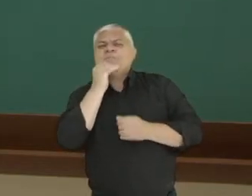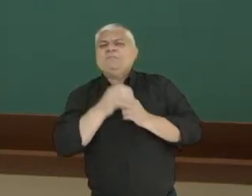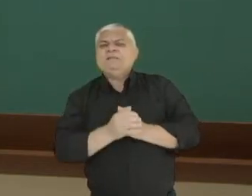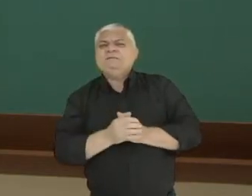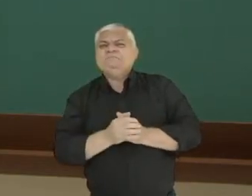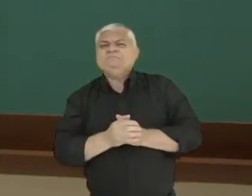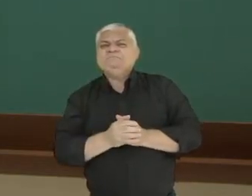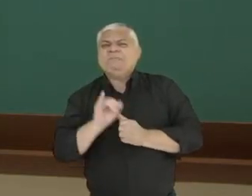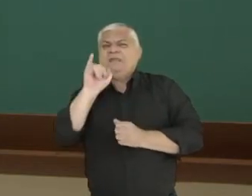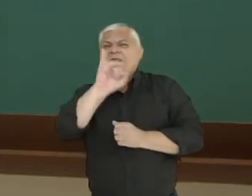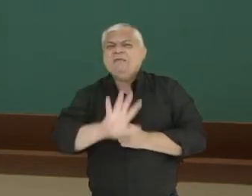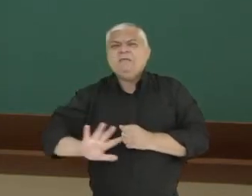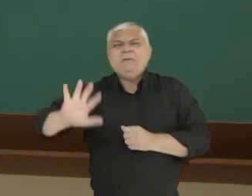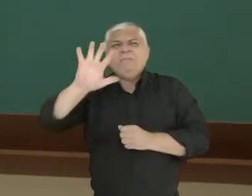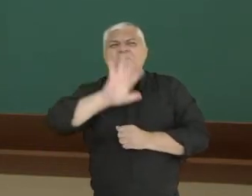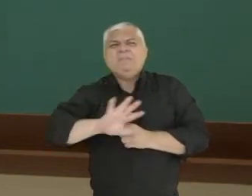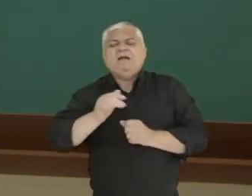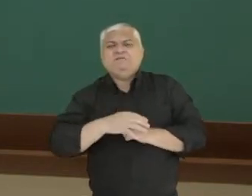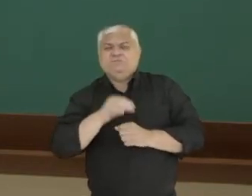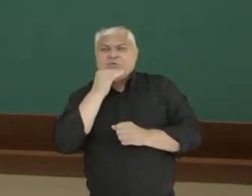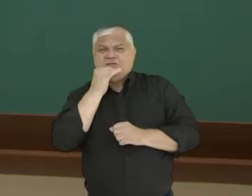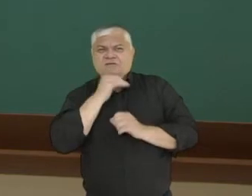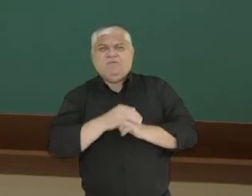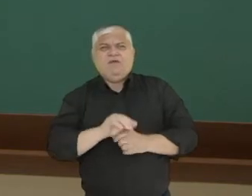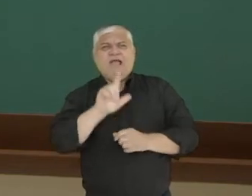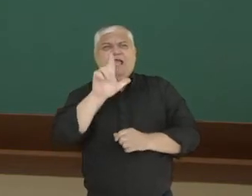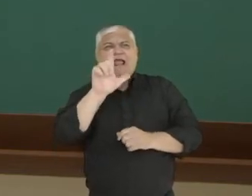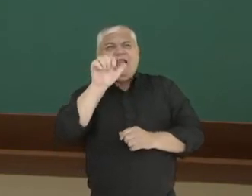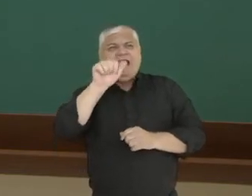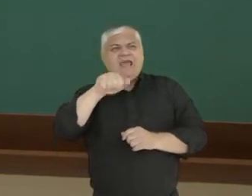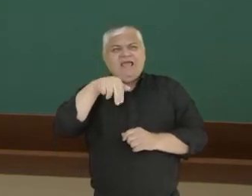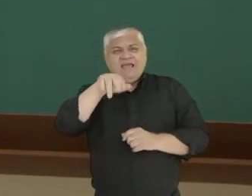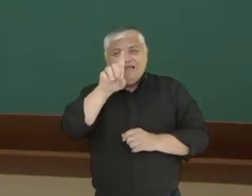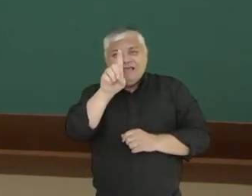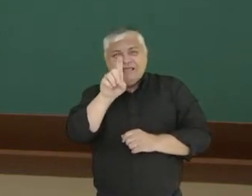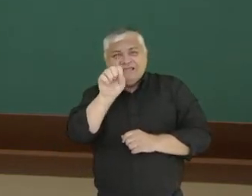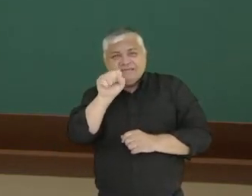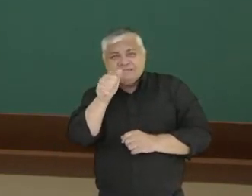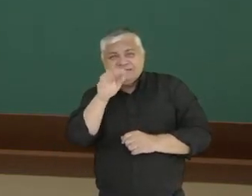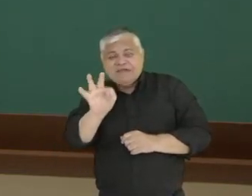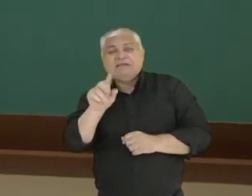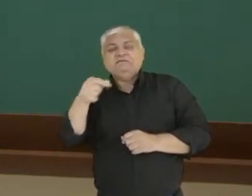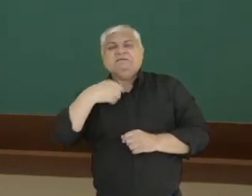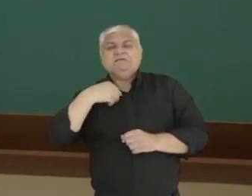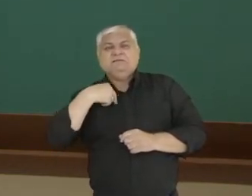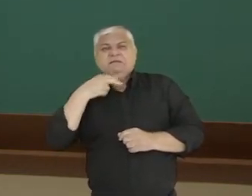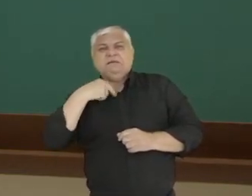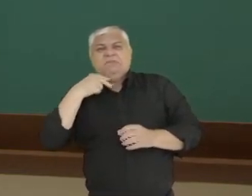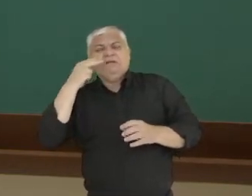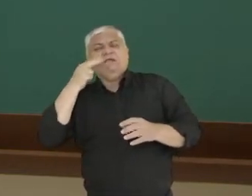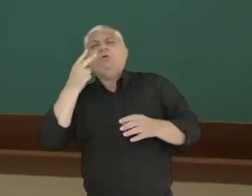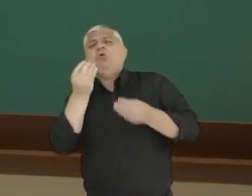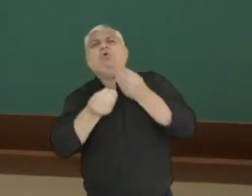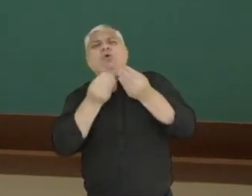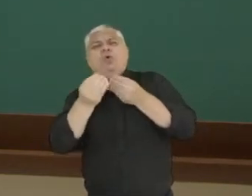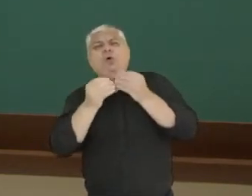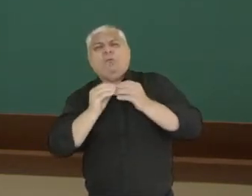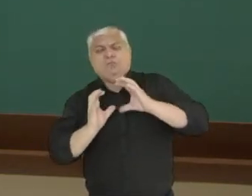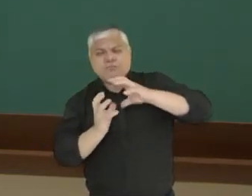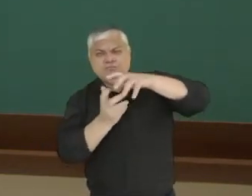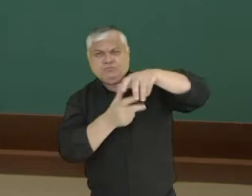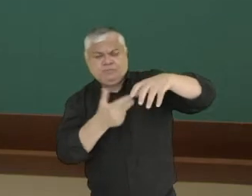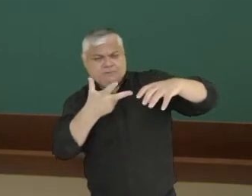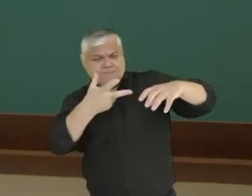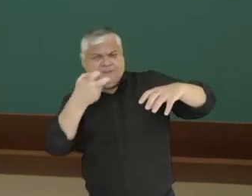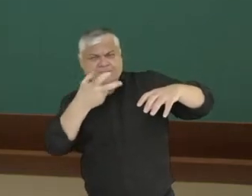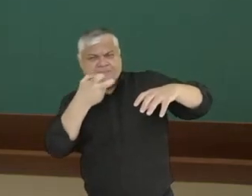por um satélite chamado Landsat. Então esse satélite, ele realiza a coleta de informações da superfície terrestre e